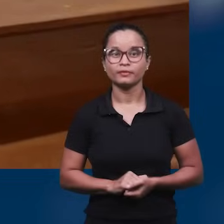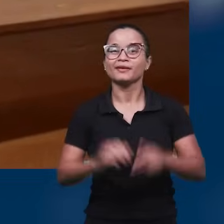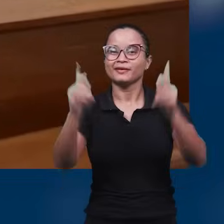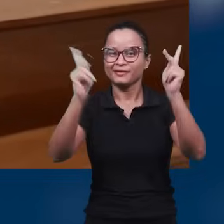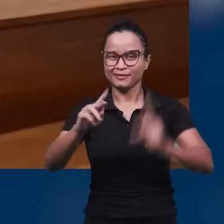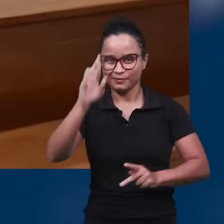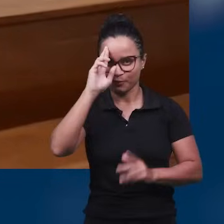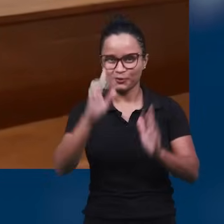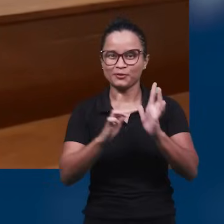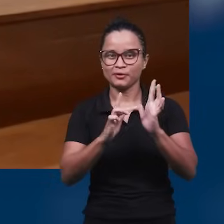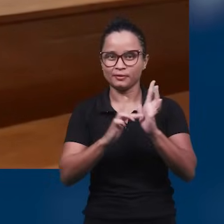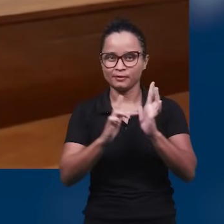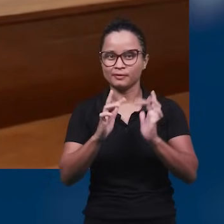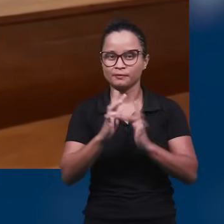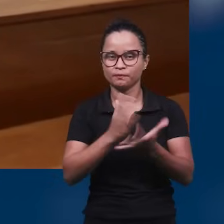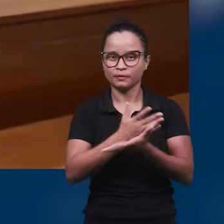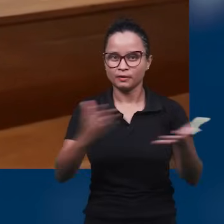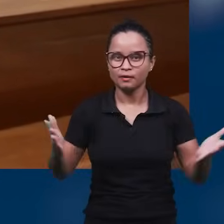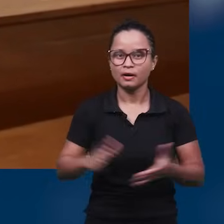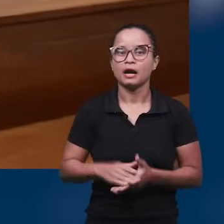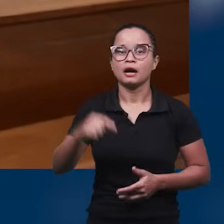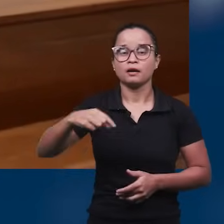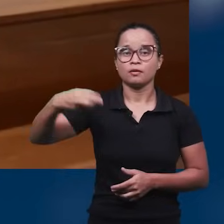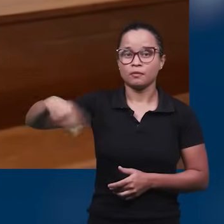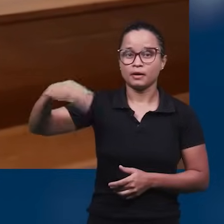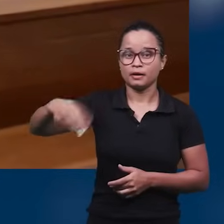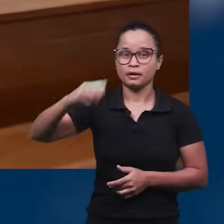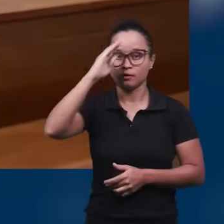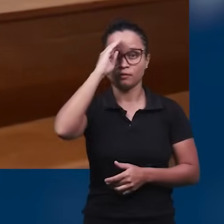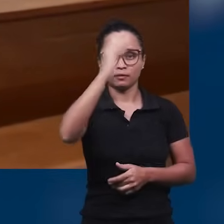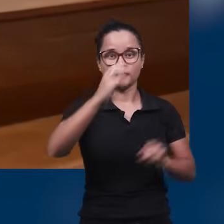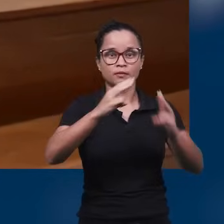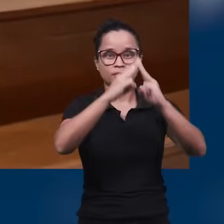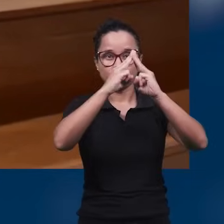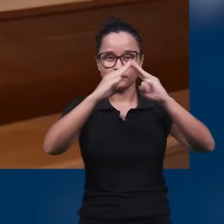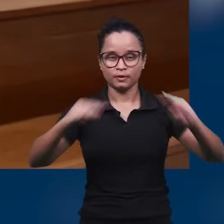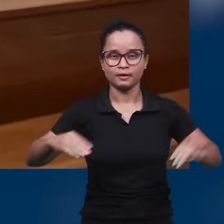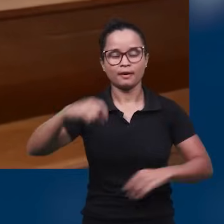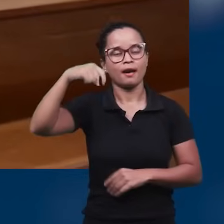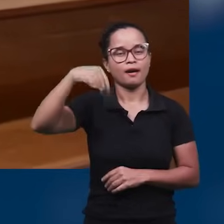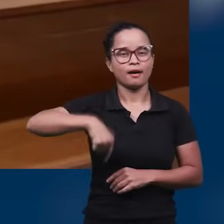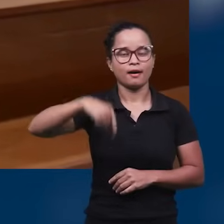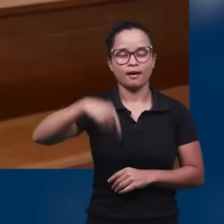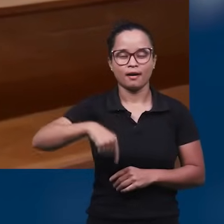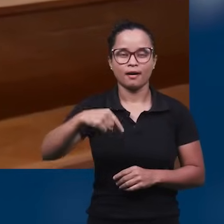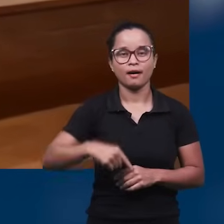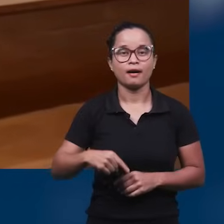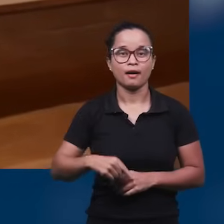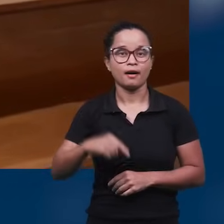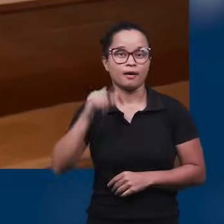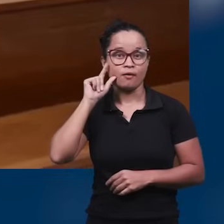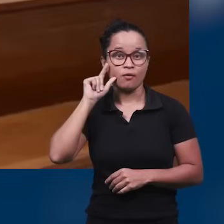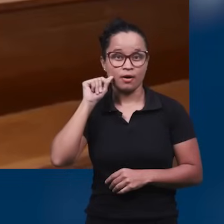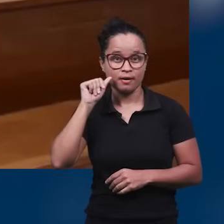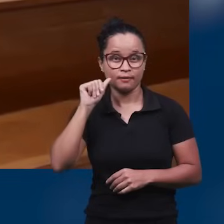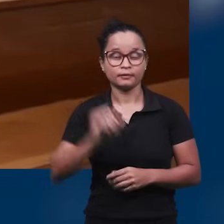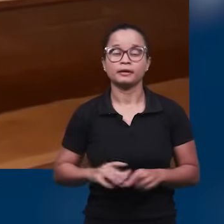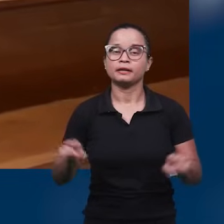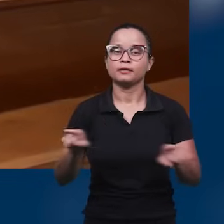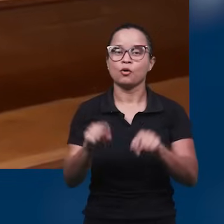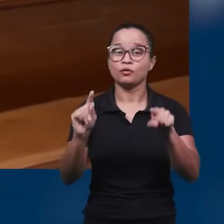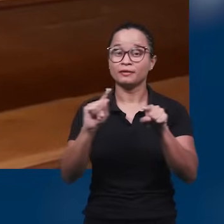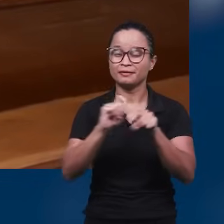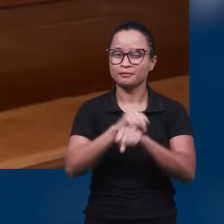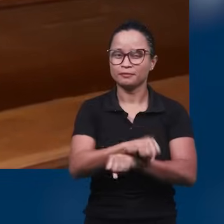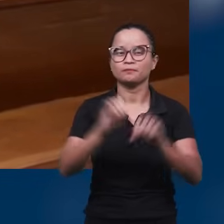A paz, Senhor, irmão Arne, do Maranhão, direto aqui para Manaim, Fortaleza. Tivemos um seminário especial de